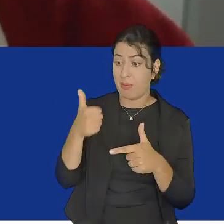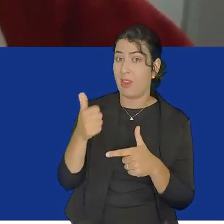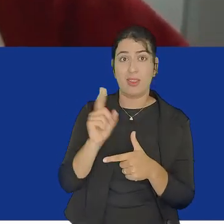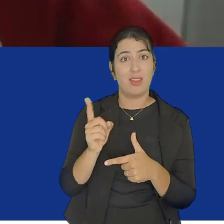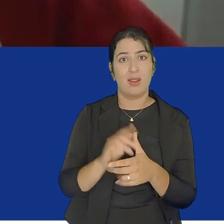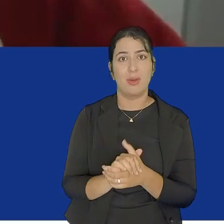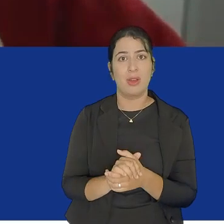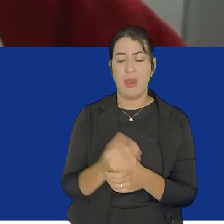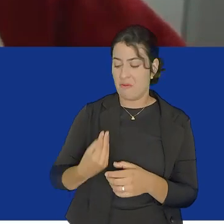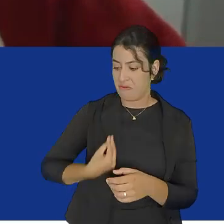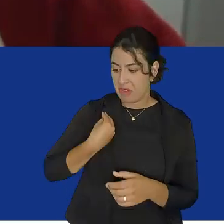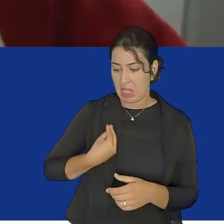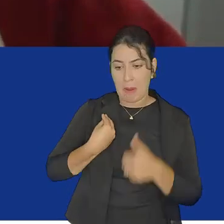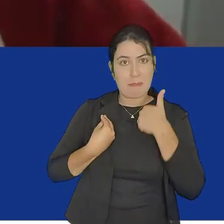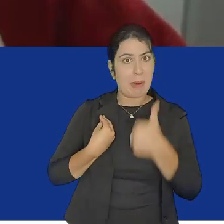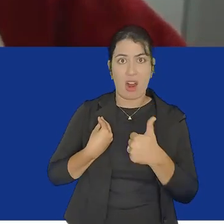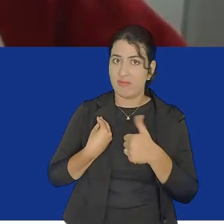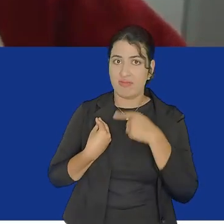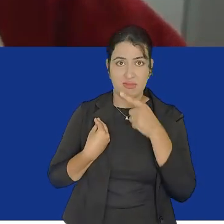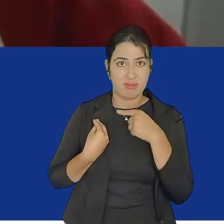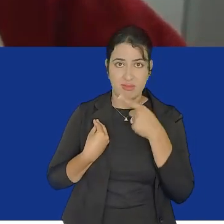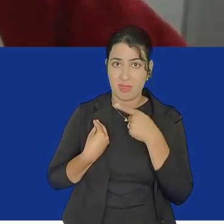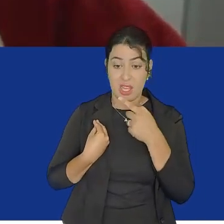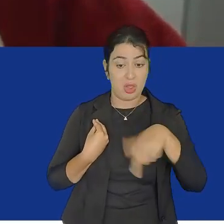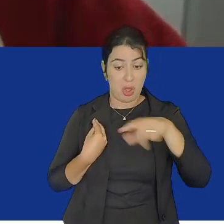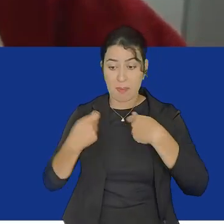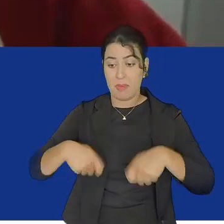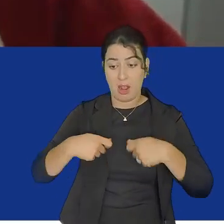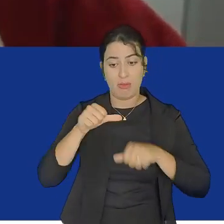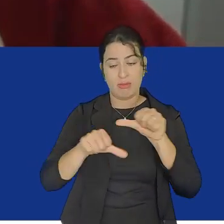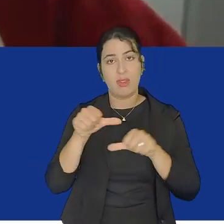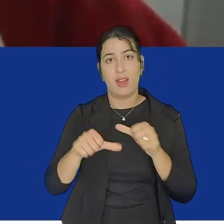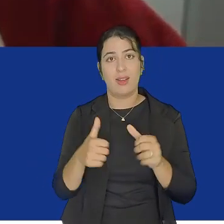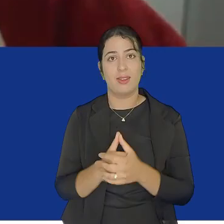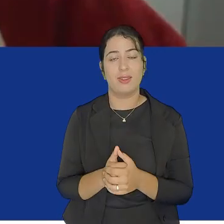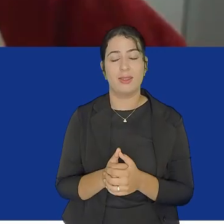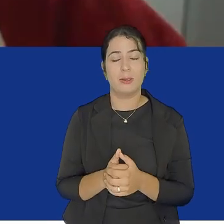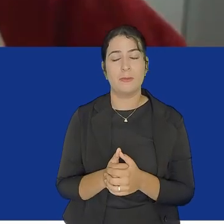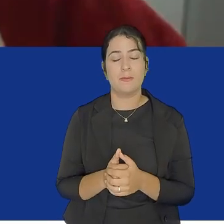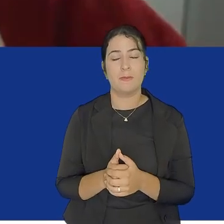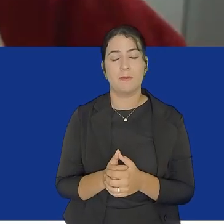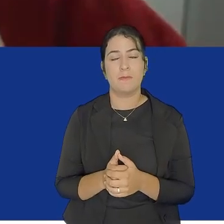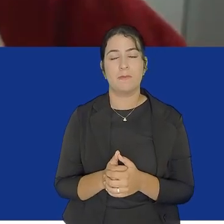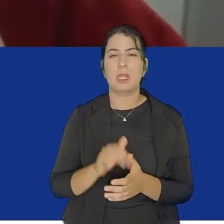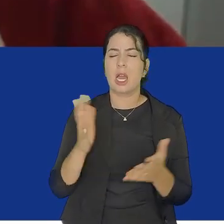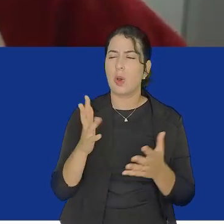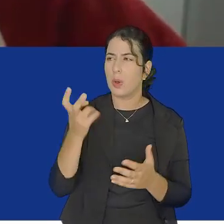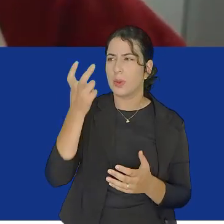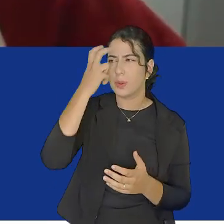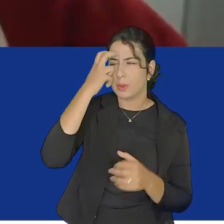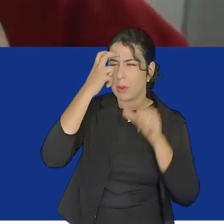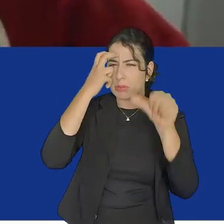sobrevivência. Não. E que precisamos mudar essa cultura. Como é que muda a cultura? Tem uma